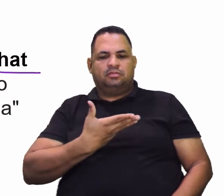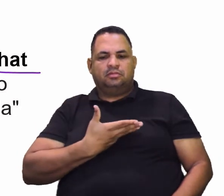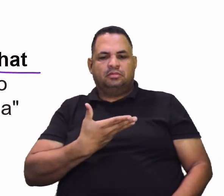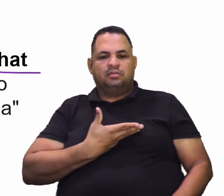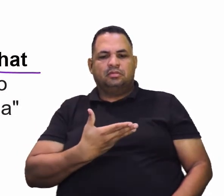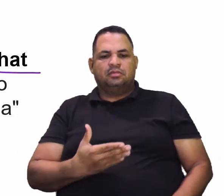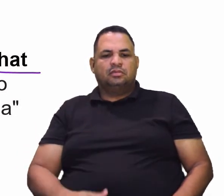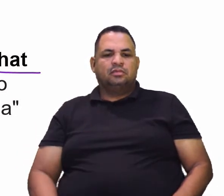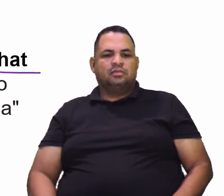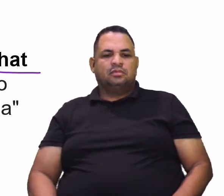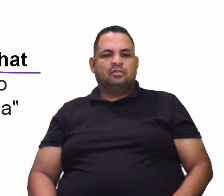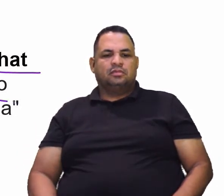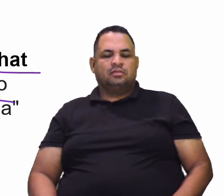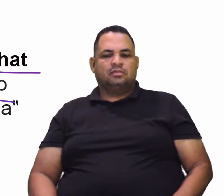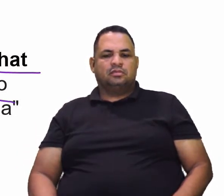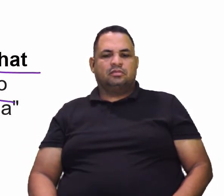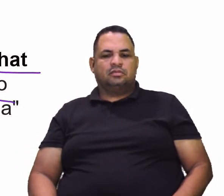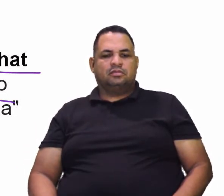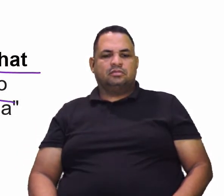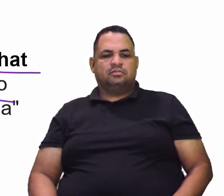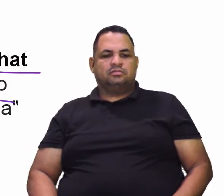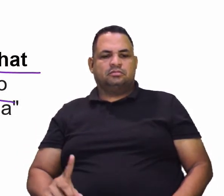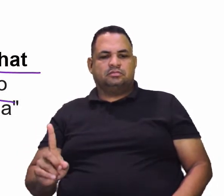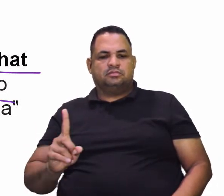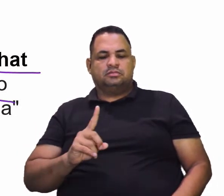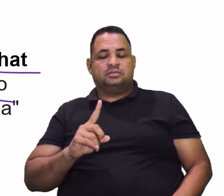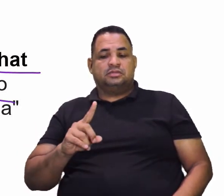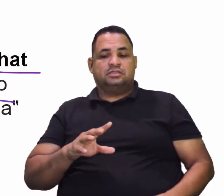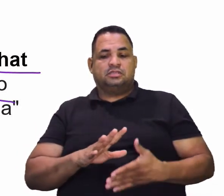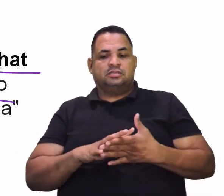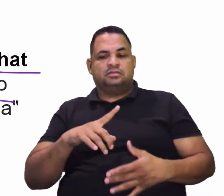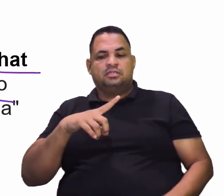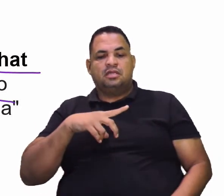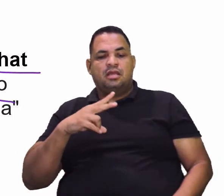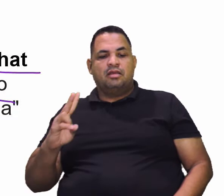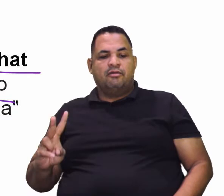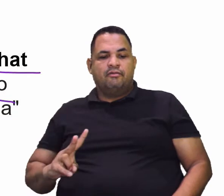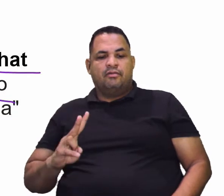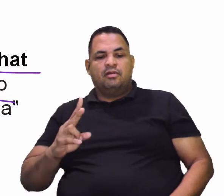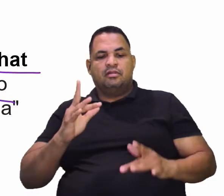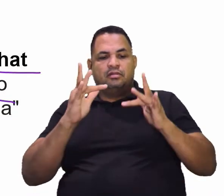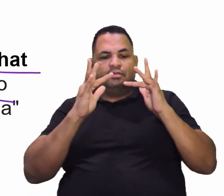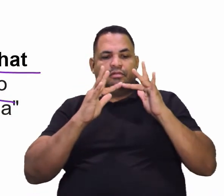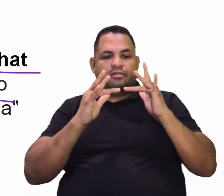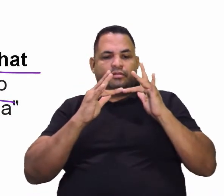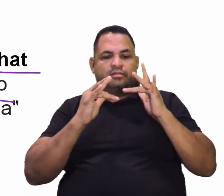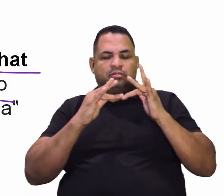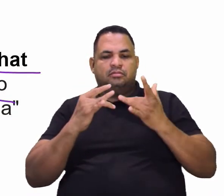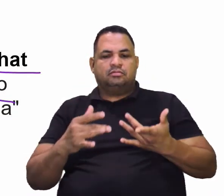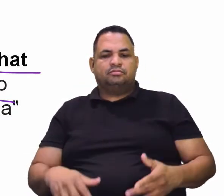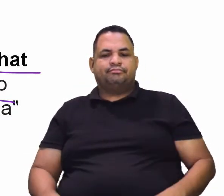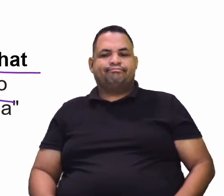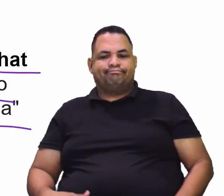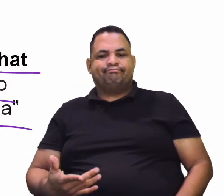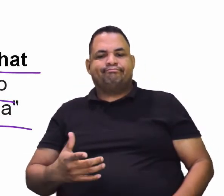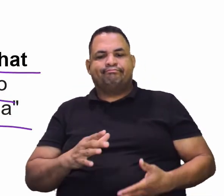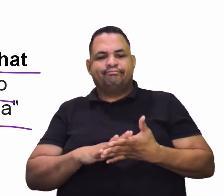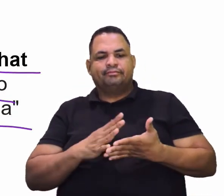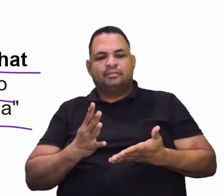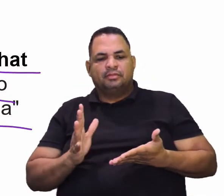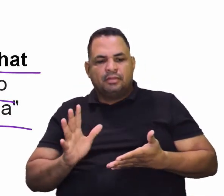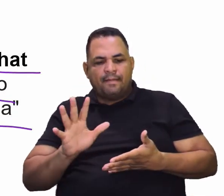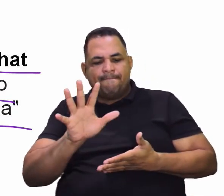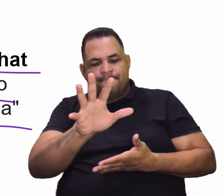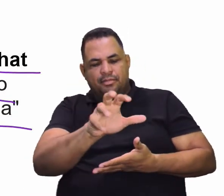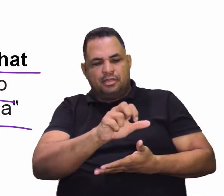realmente, que se ele não valorizar a sua girlfriend, namorada, vai